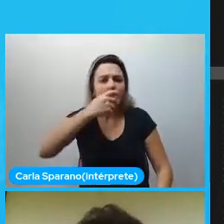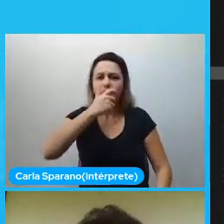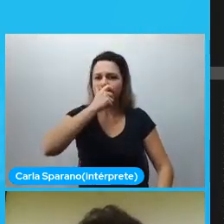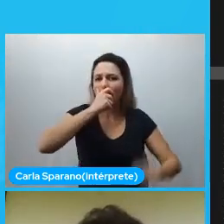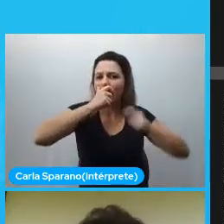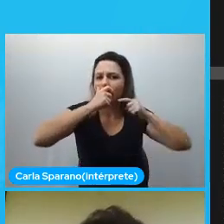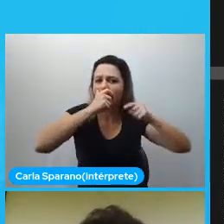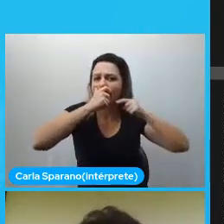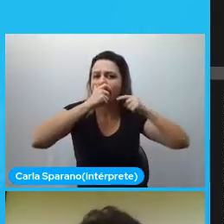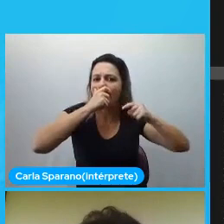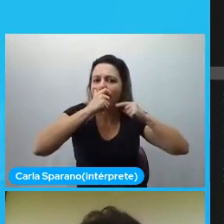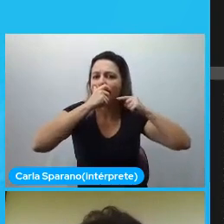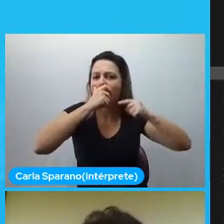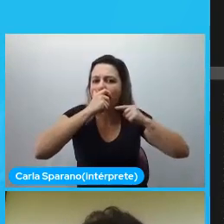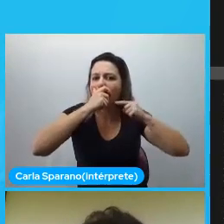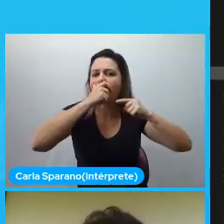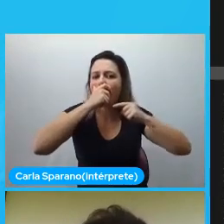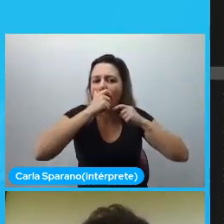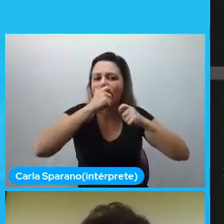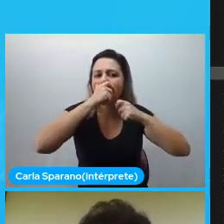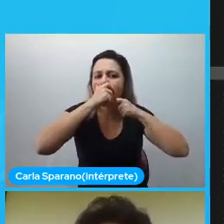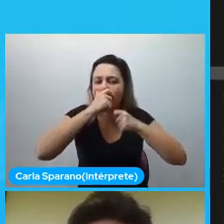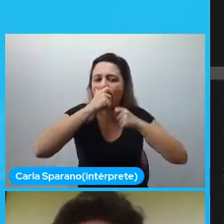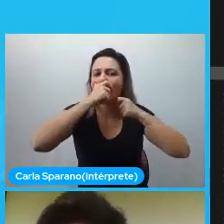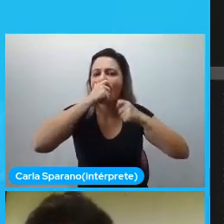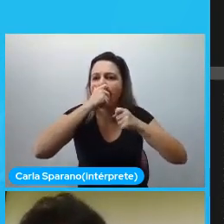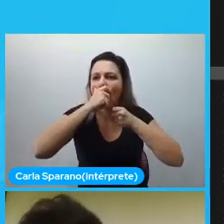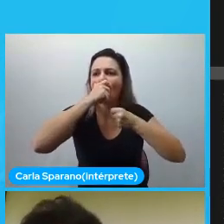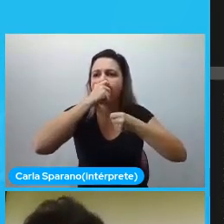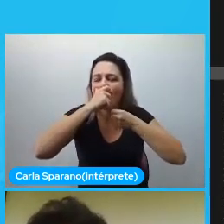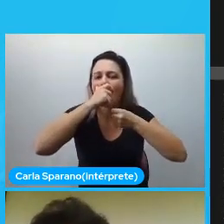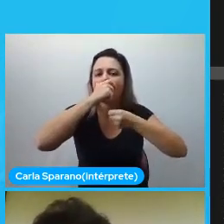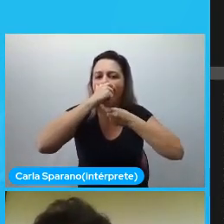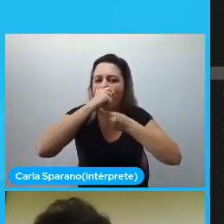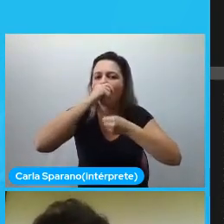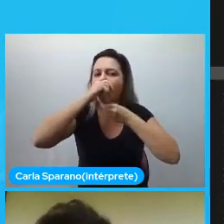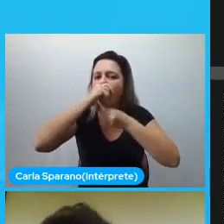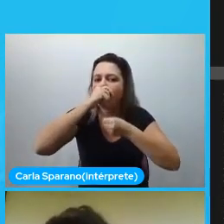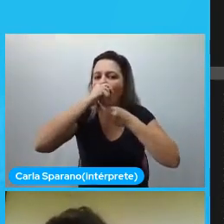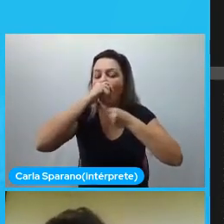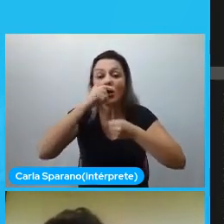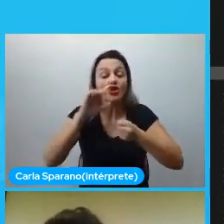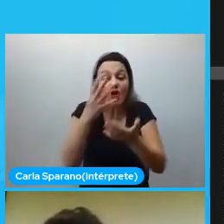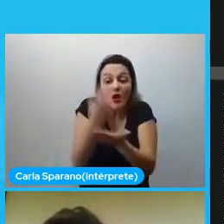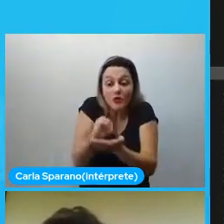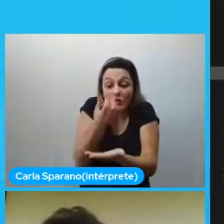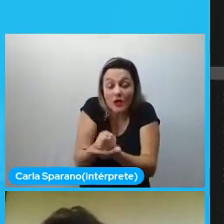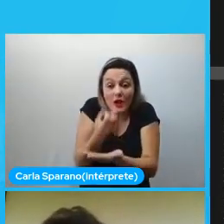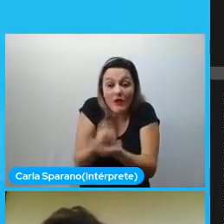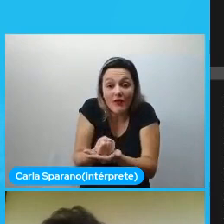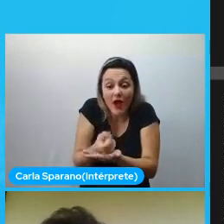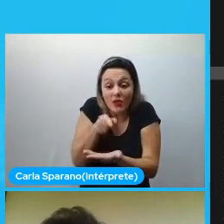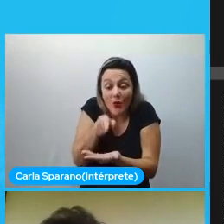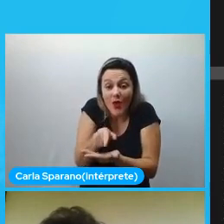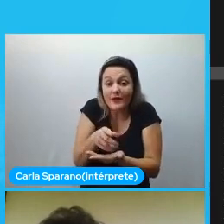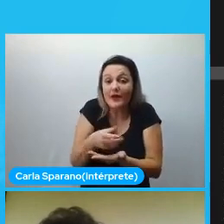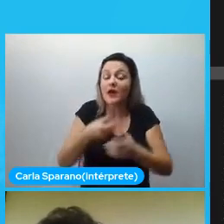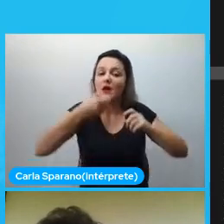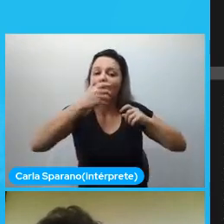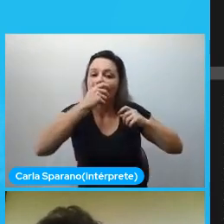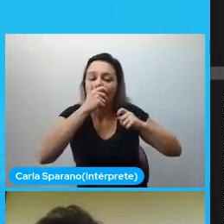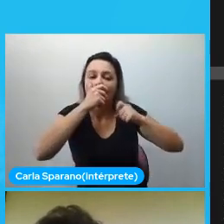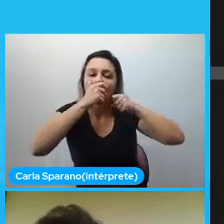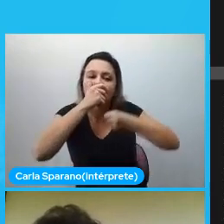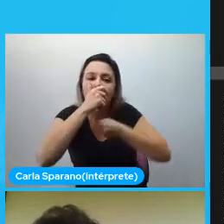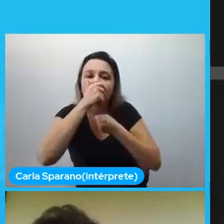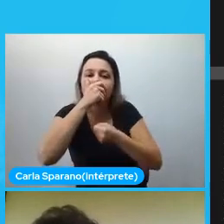isso. Ele pegou o microfone e fez isso. Isso foi gravado, e pegaram exatamente essa gravação do